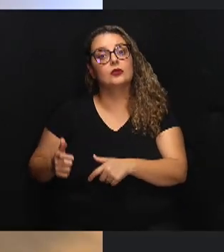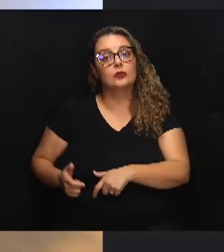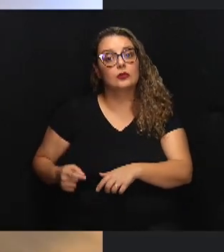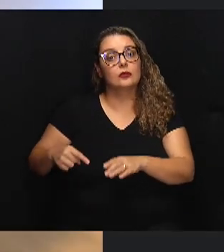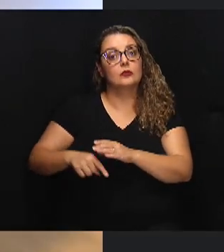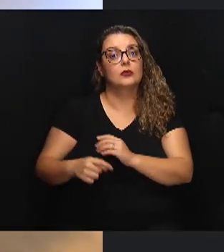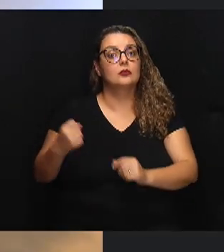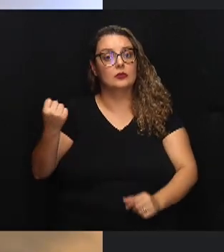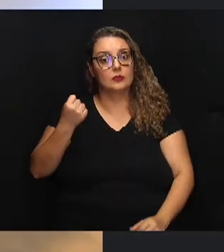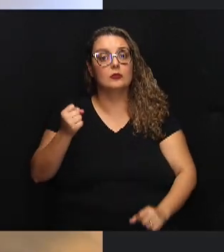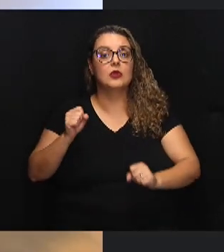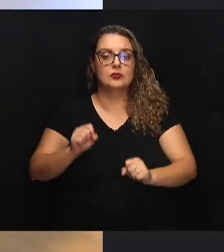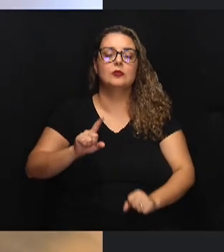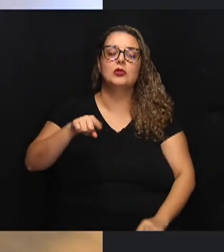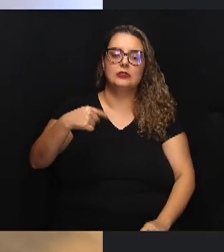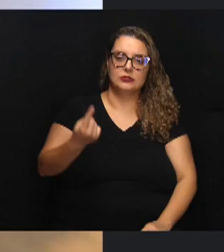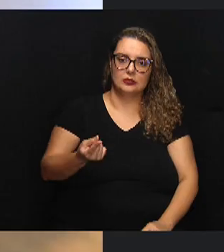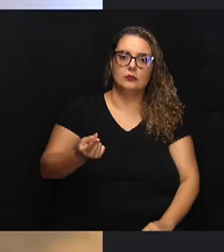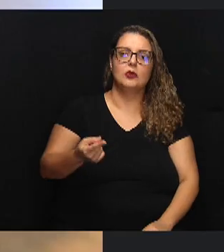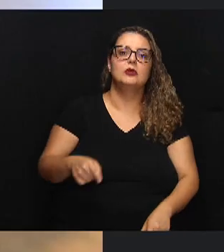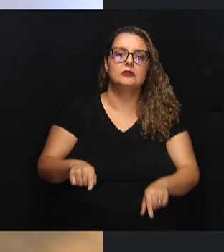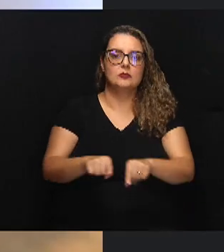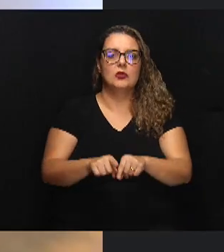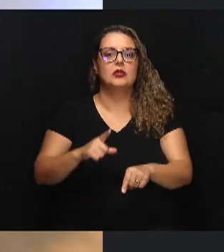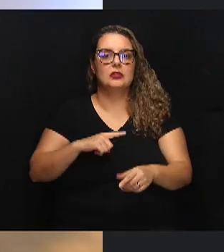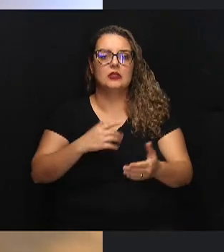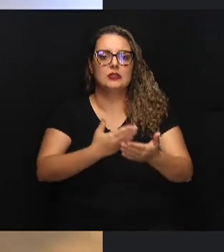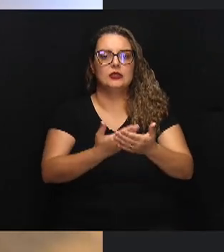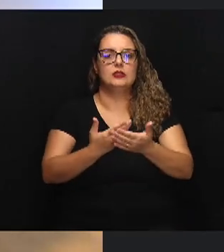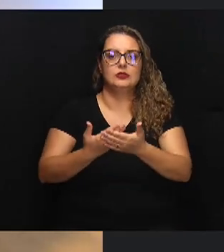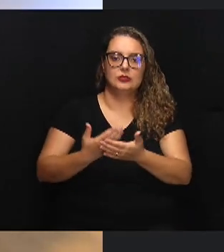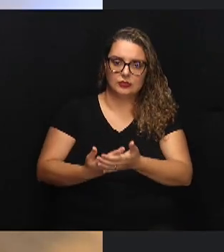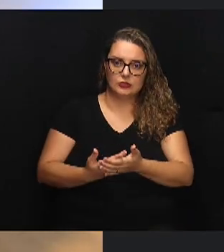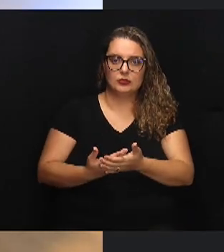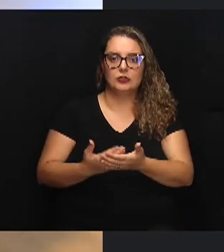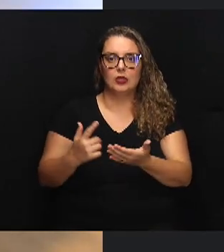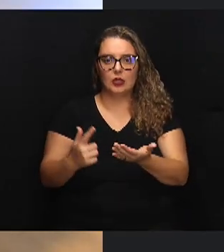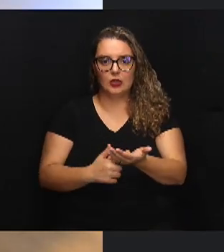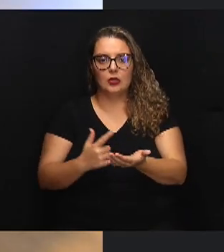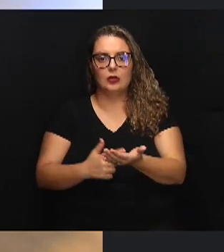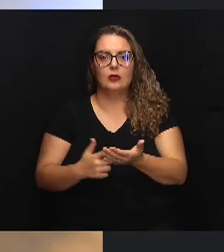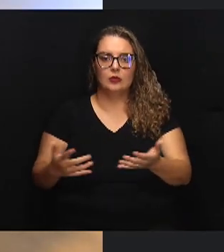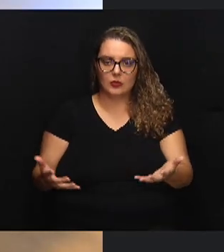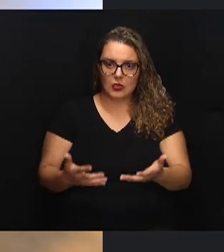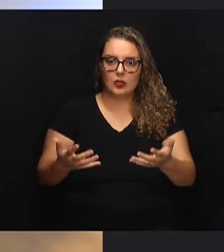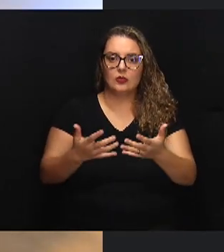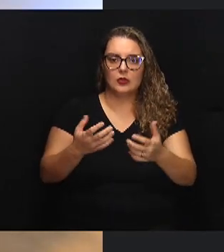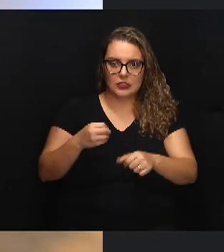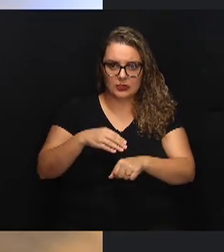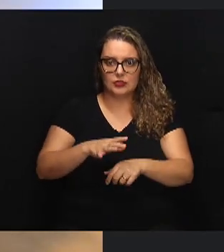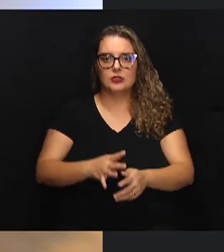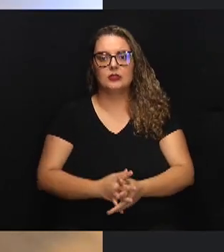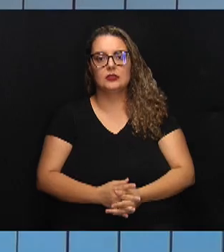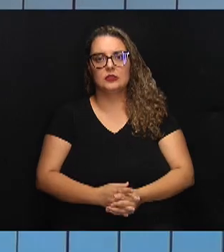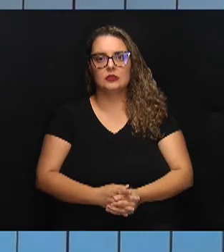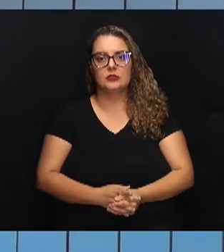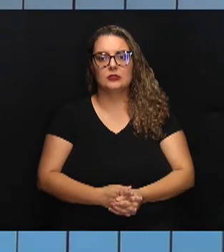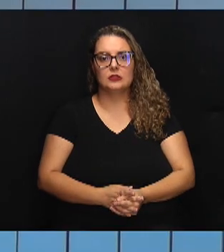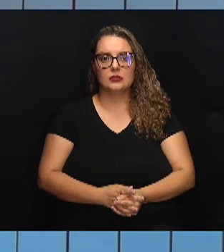mas pode ser feito depois. Temos estudos, né? A literatura corrobora essa indicação.